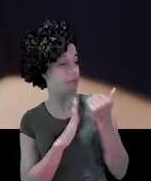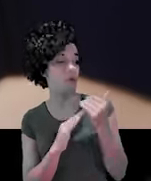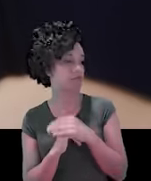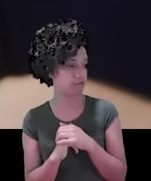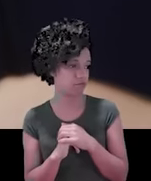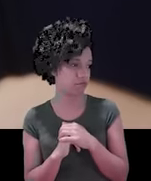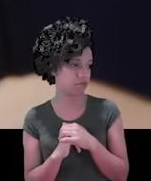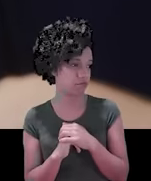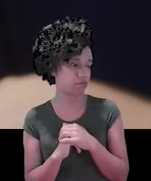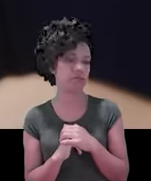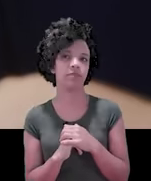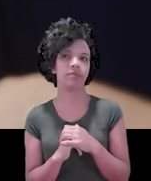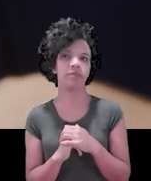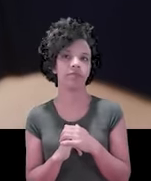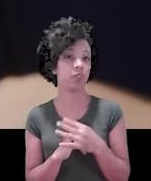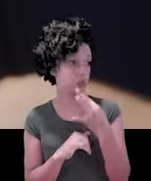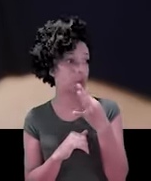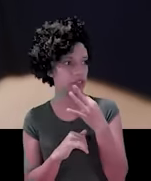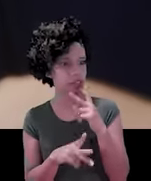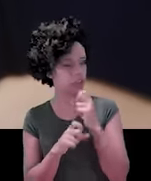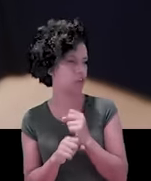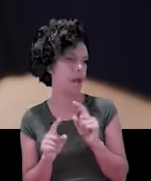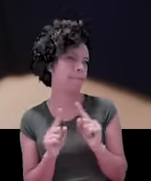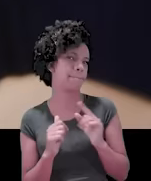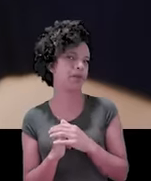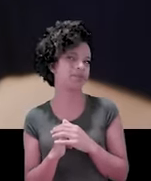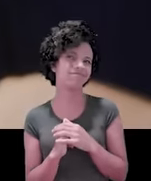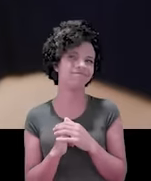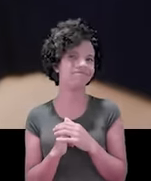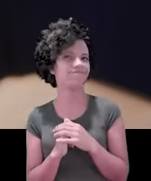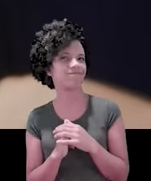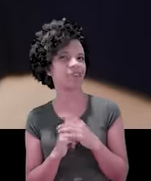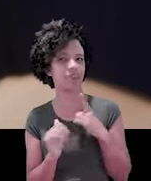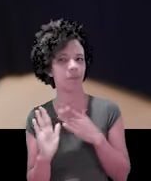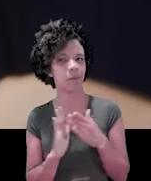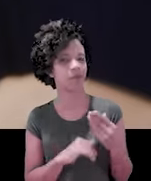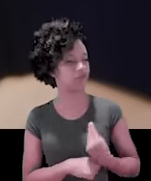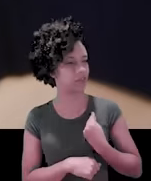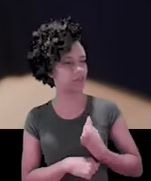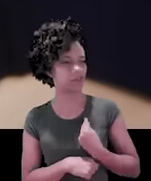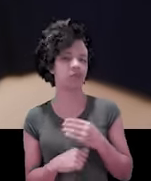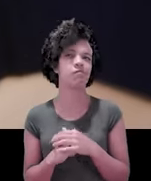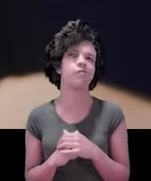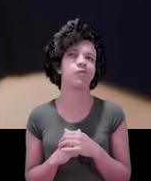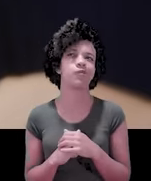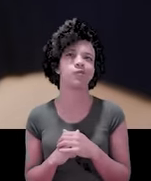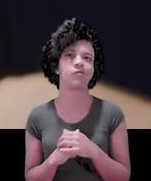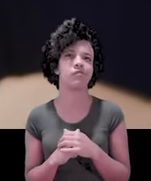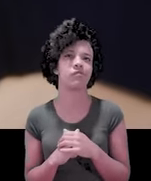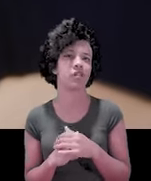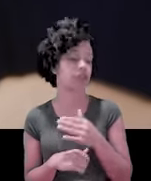maior e eu conheci essa função alma estava Eu amo muito minha vida que eu